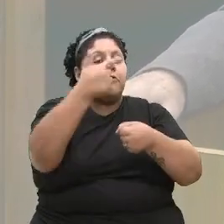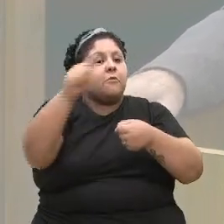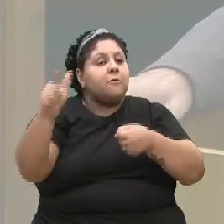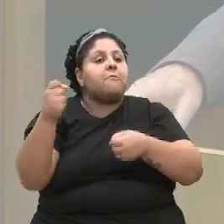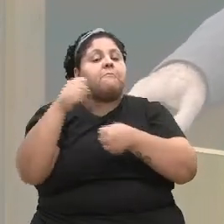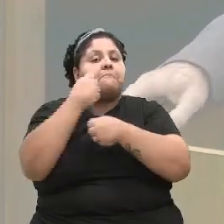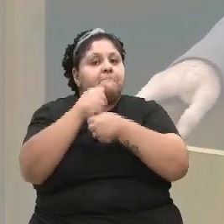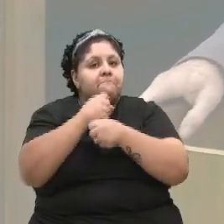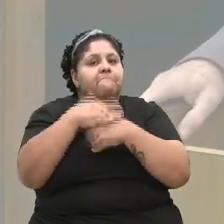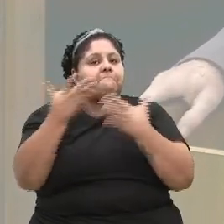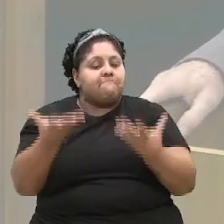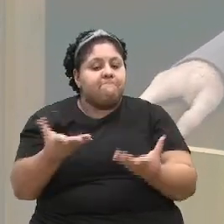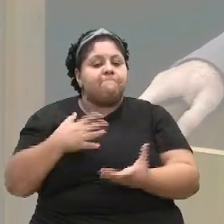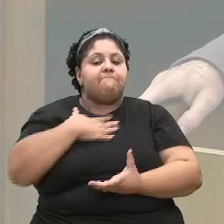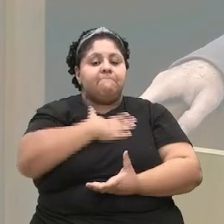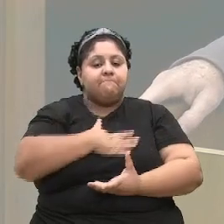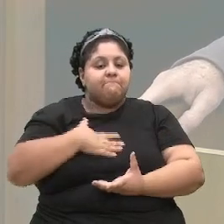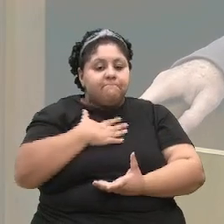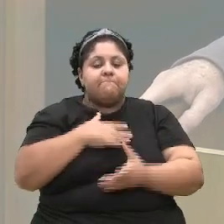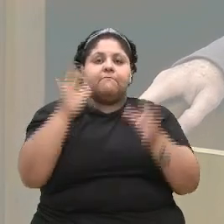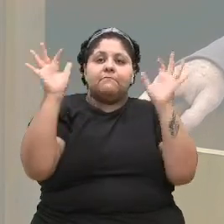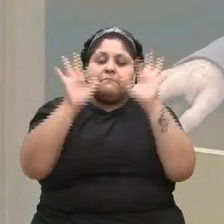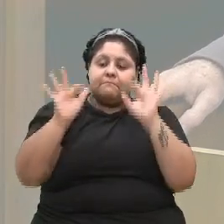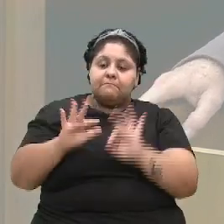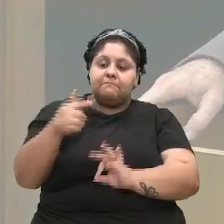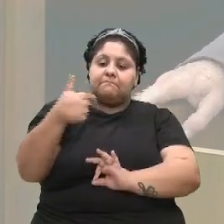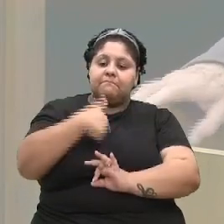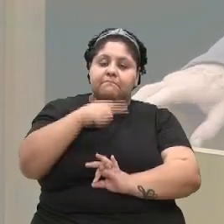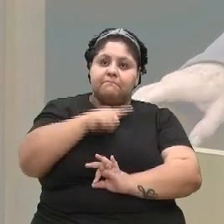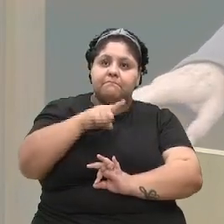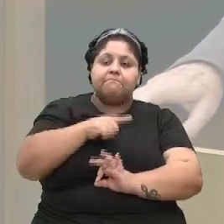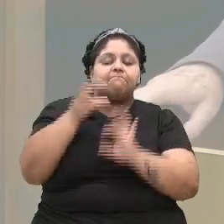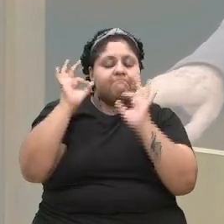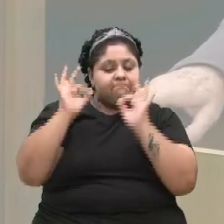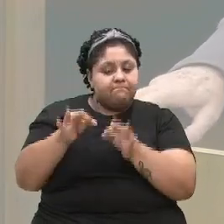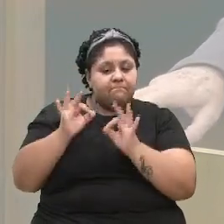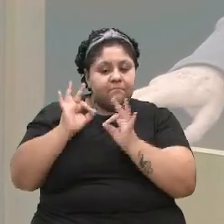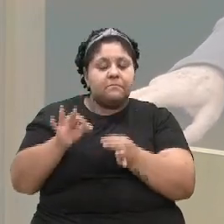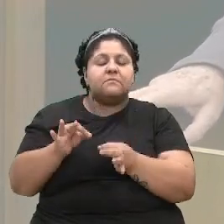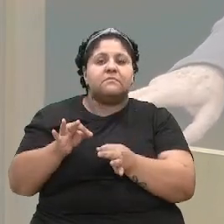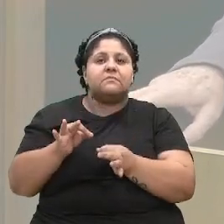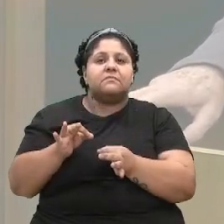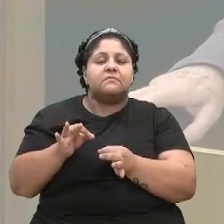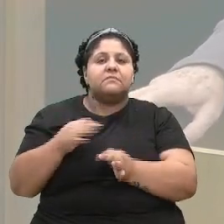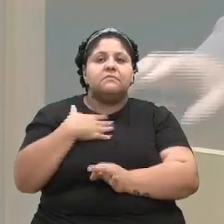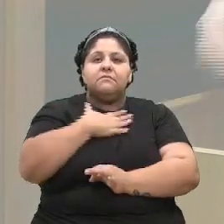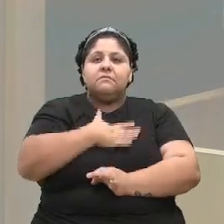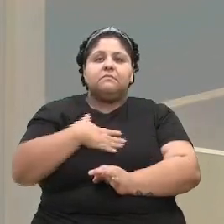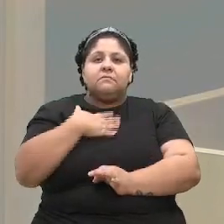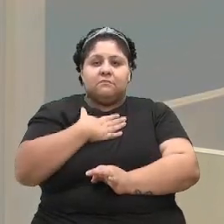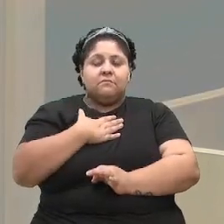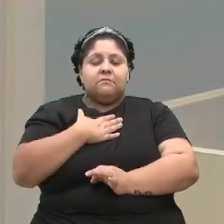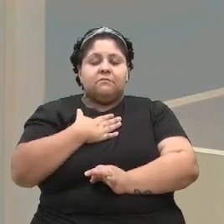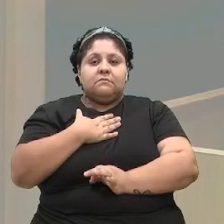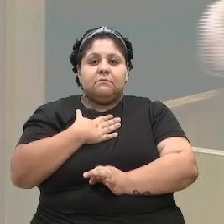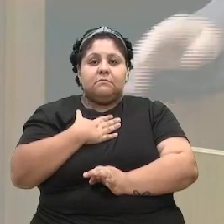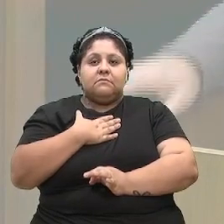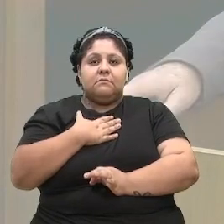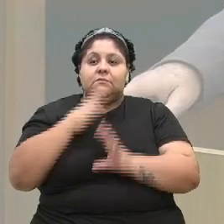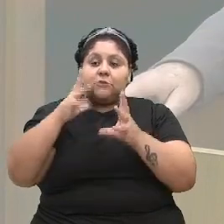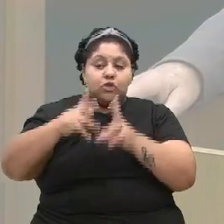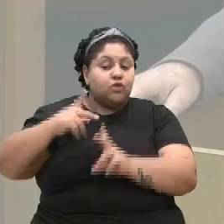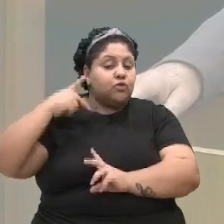Então, é uma sensação de alegria que eu tenho, e tenho certeza que é uma sensação de alegria de todos os